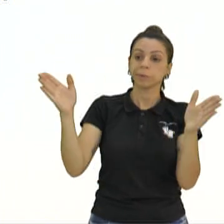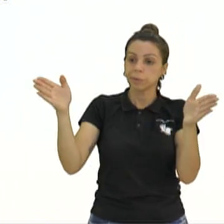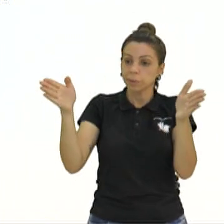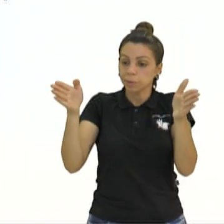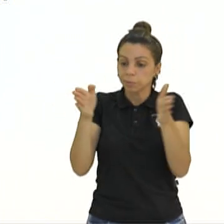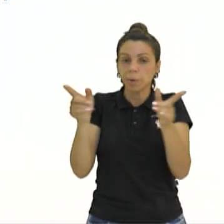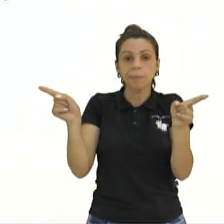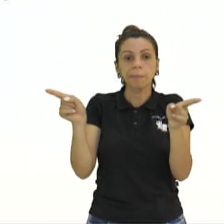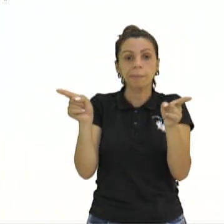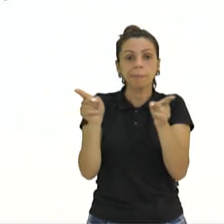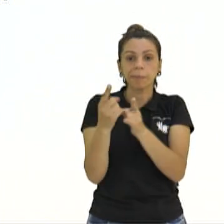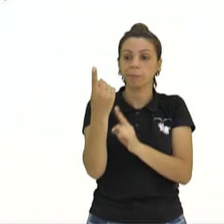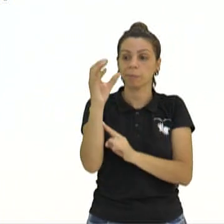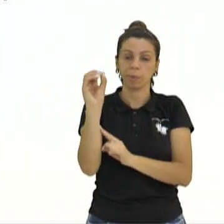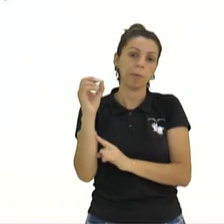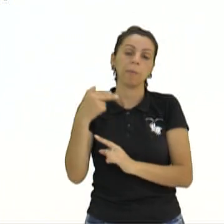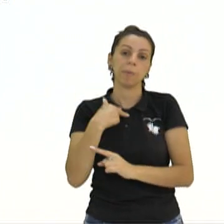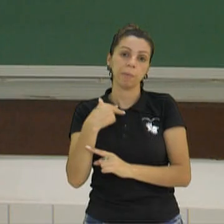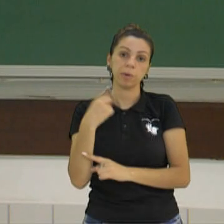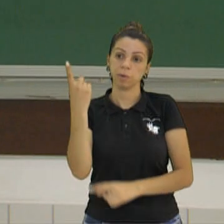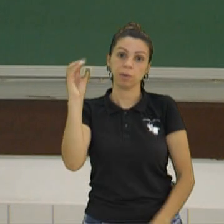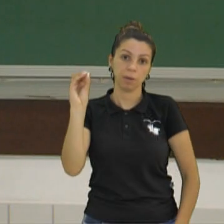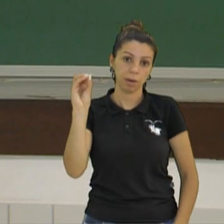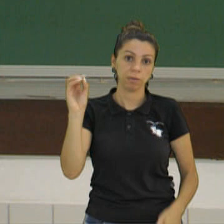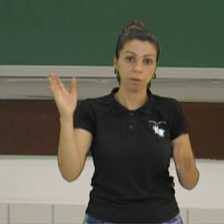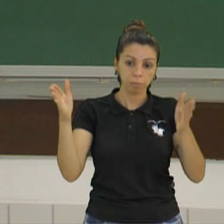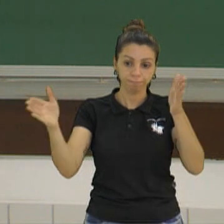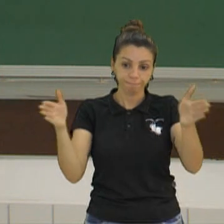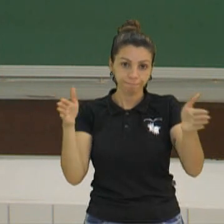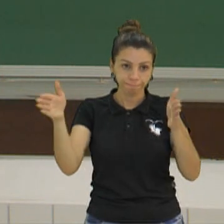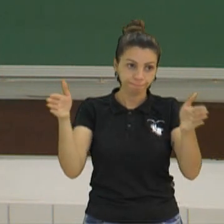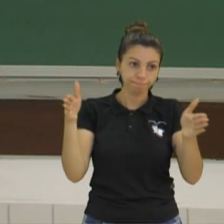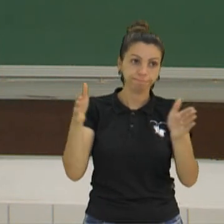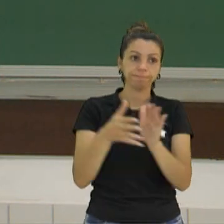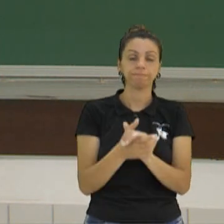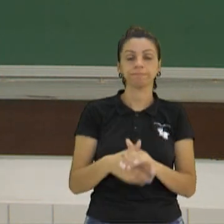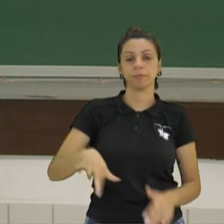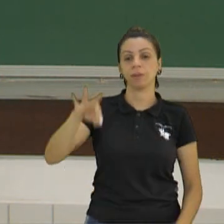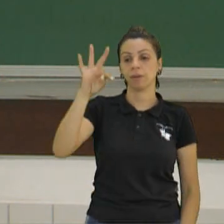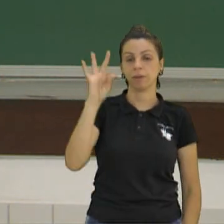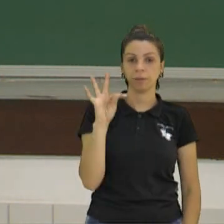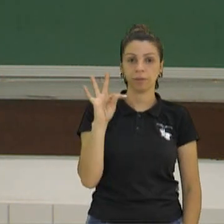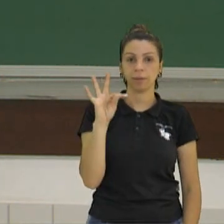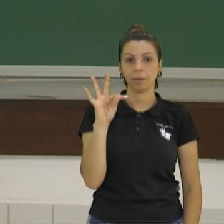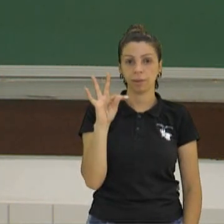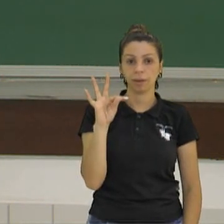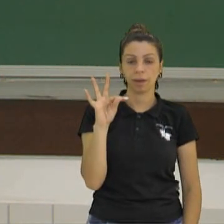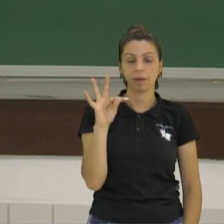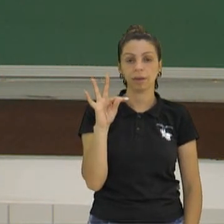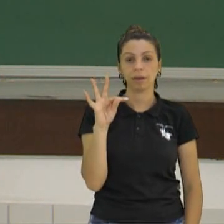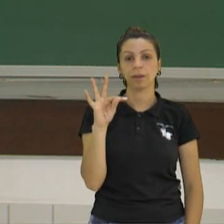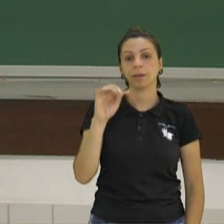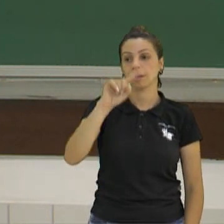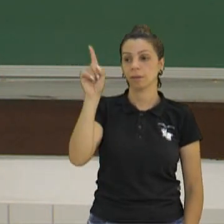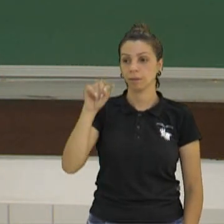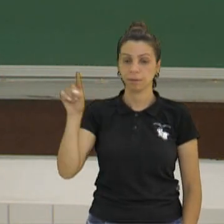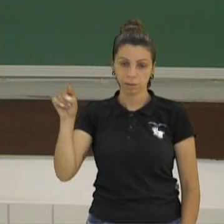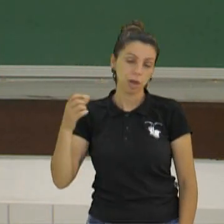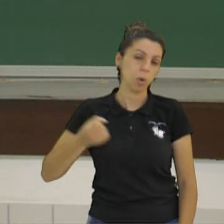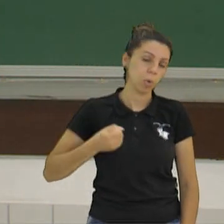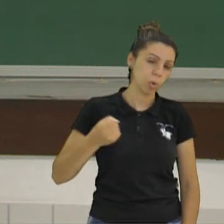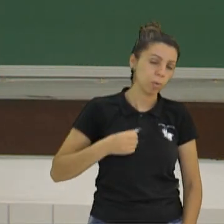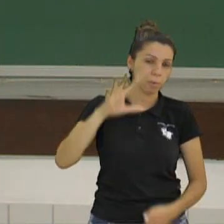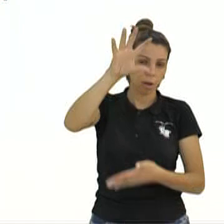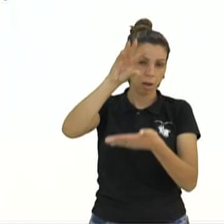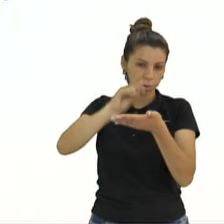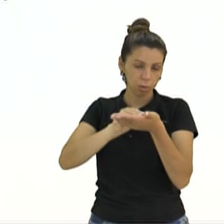pode ser o 10. Tá? E t é um número inteiro, ou seja, t pertence a z, que é o conjunto dos números inteiros. Anote isso